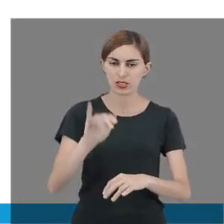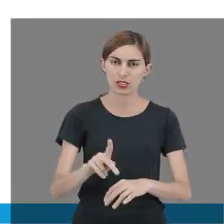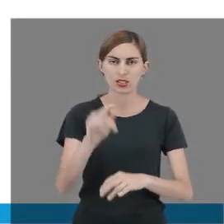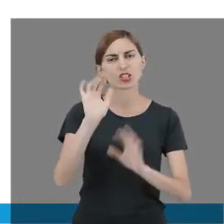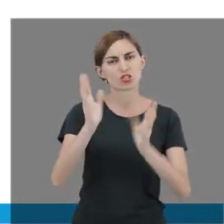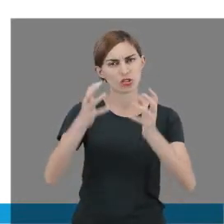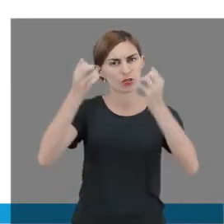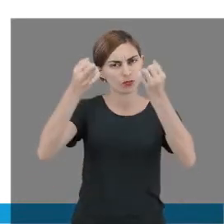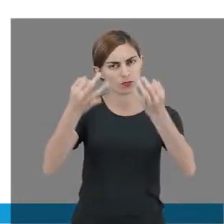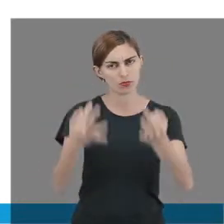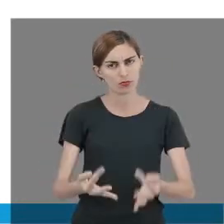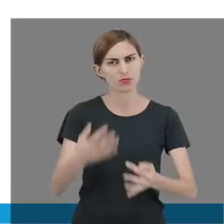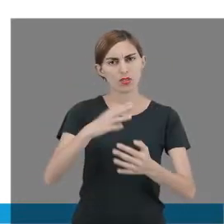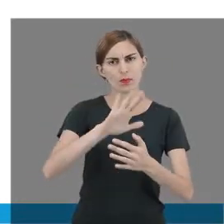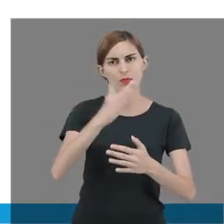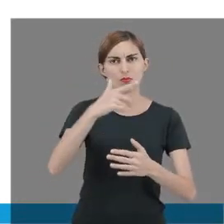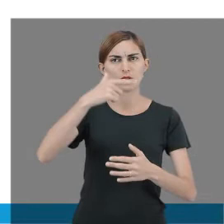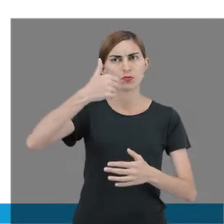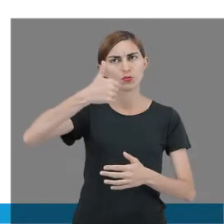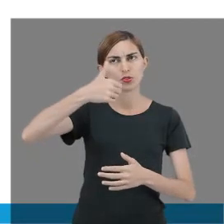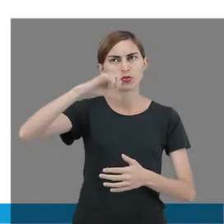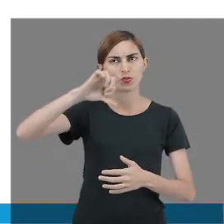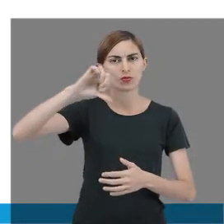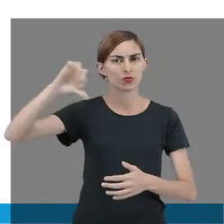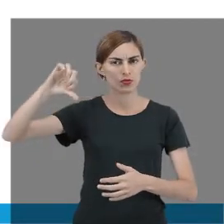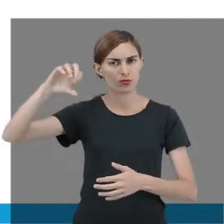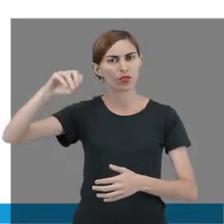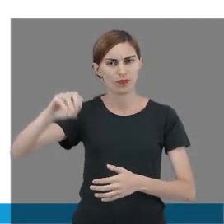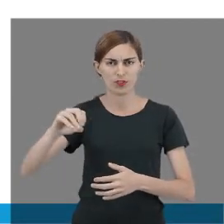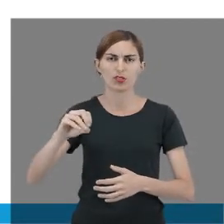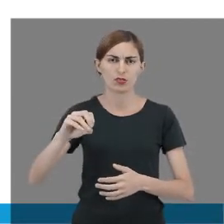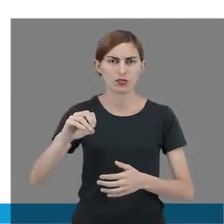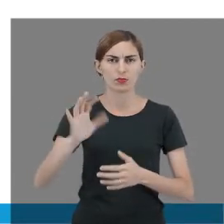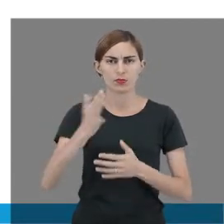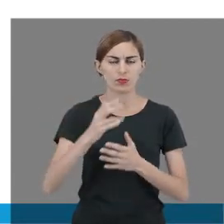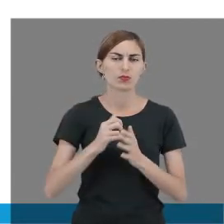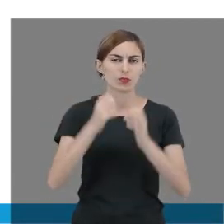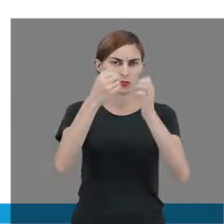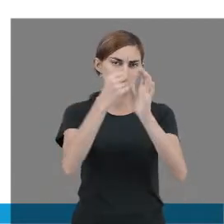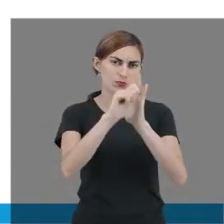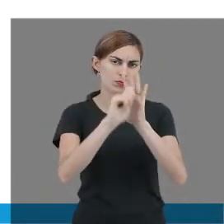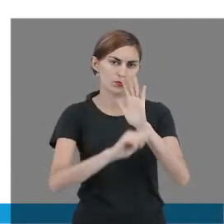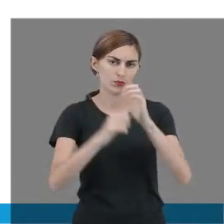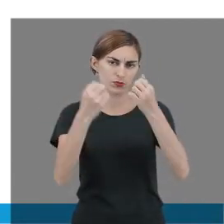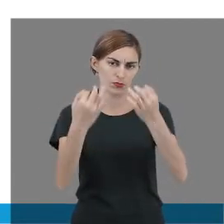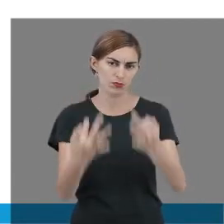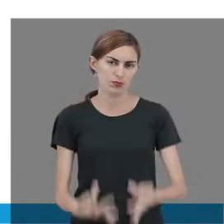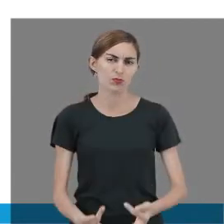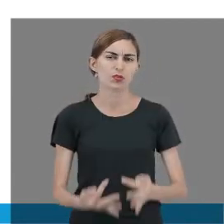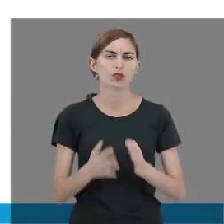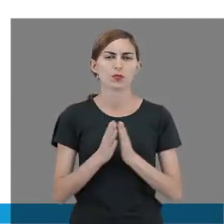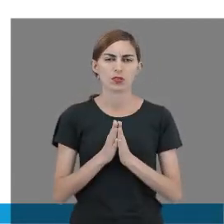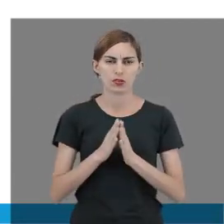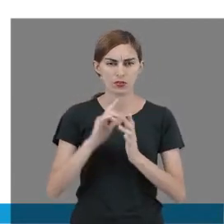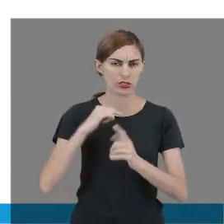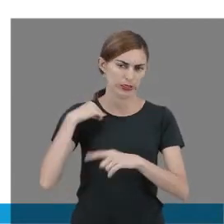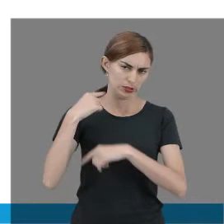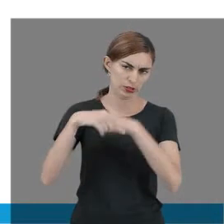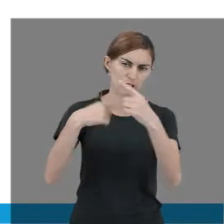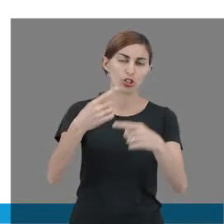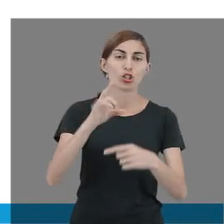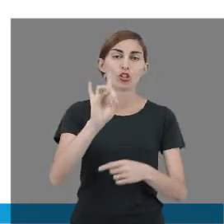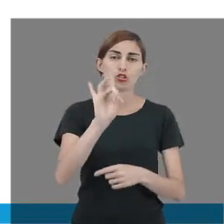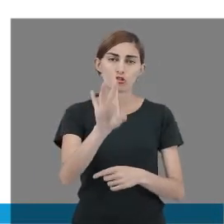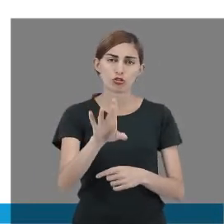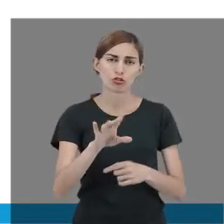descrito na década de 90, né? Em 1990, mas essa descrição de lá para cá só